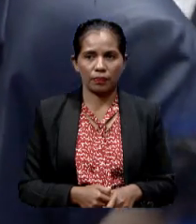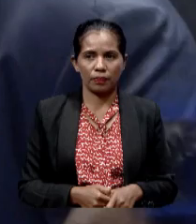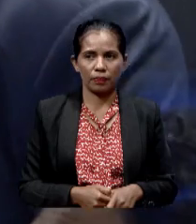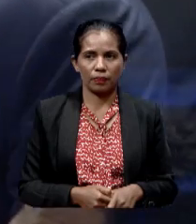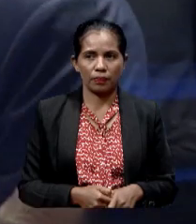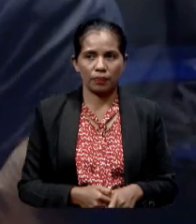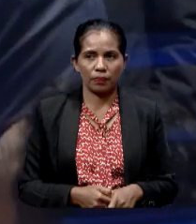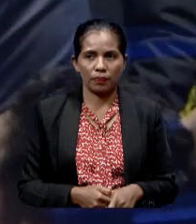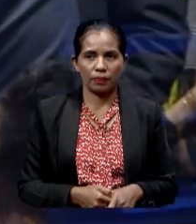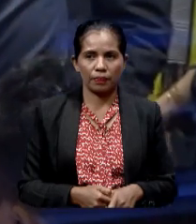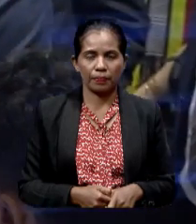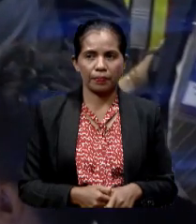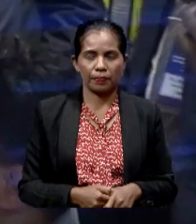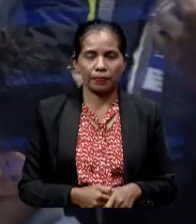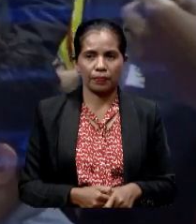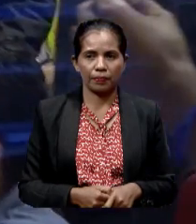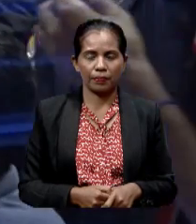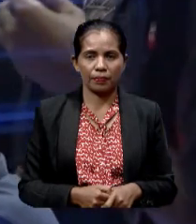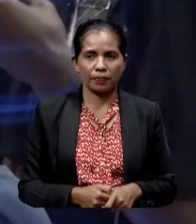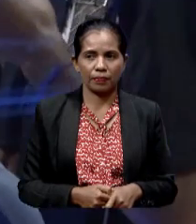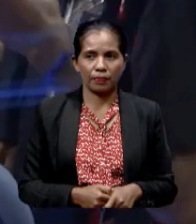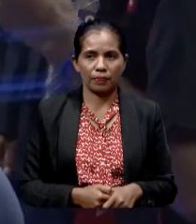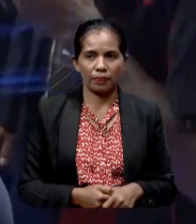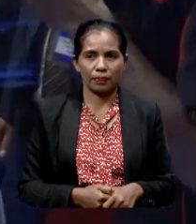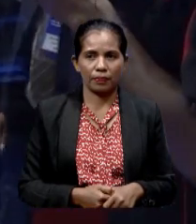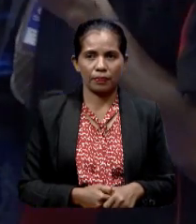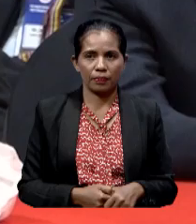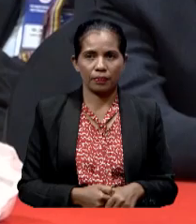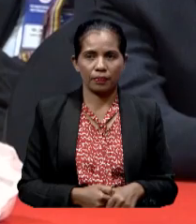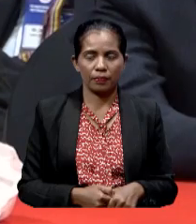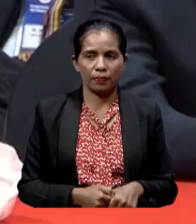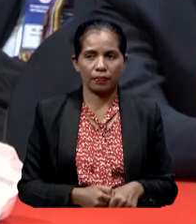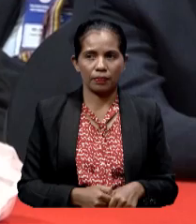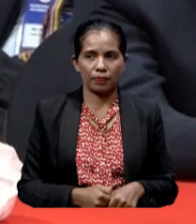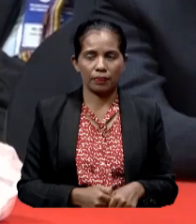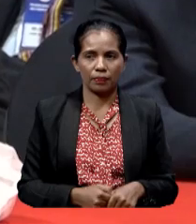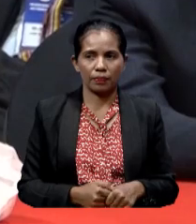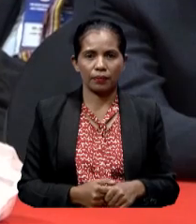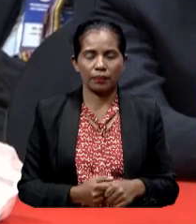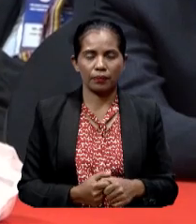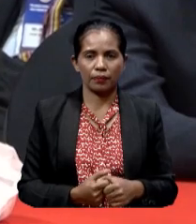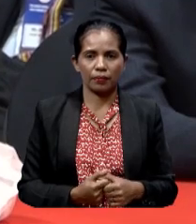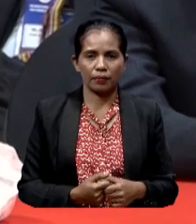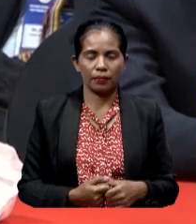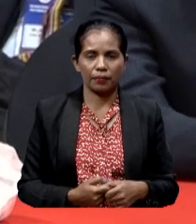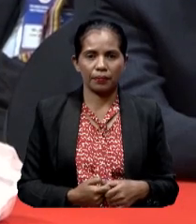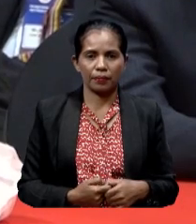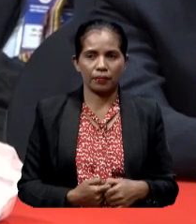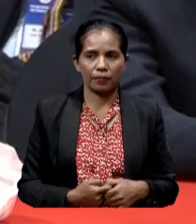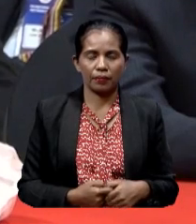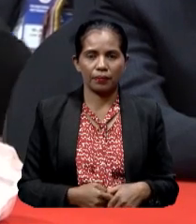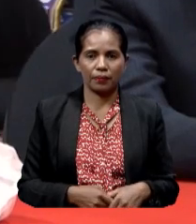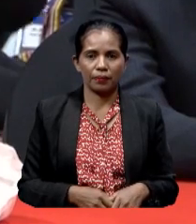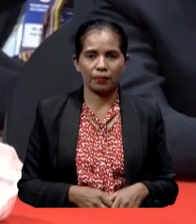this media group play an integral